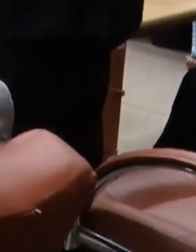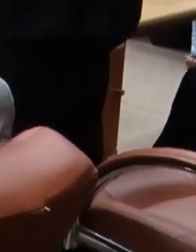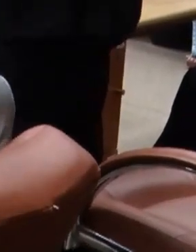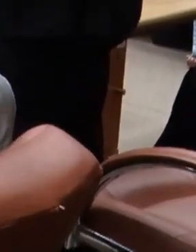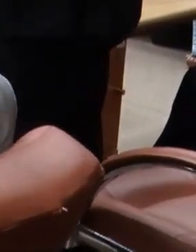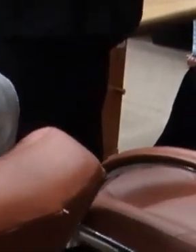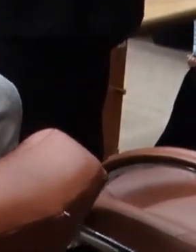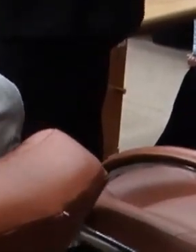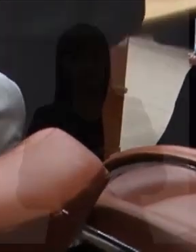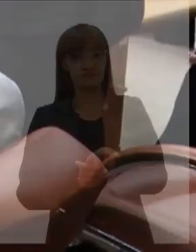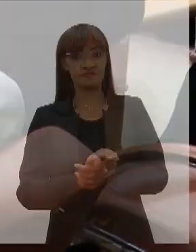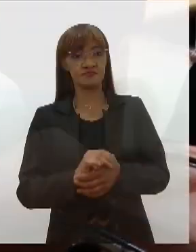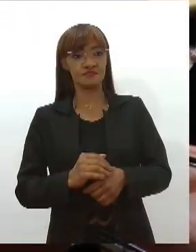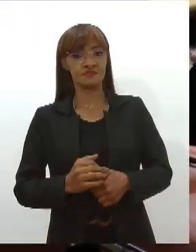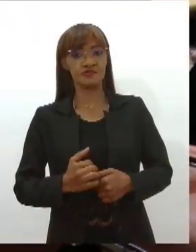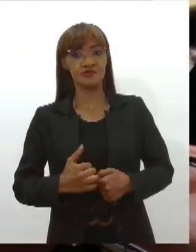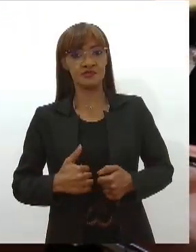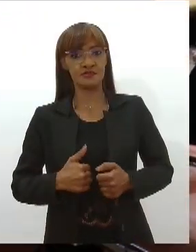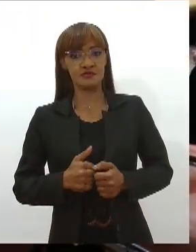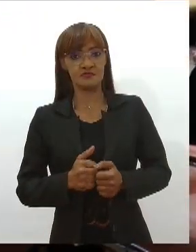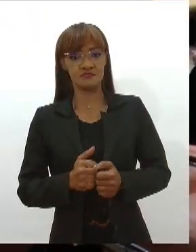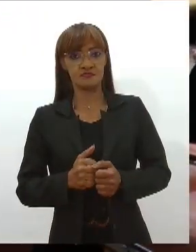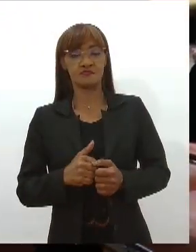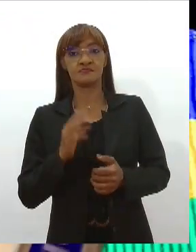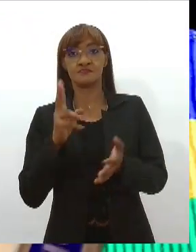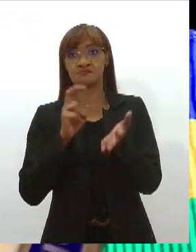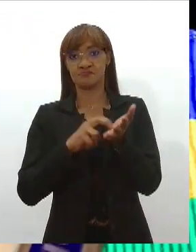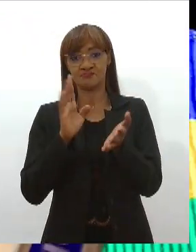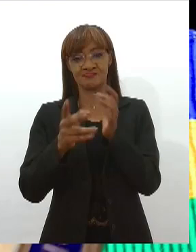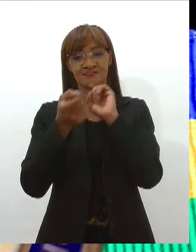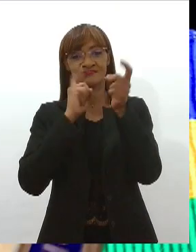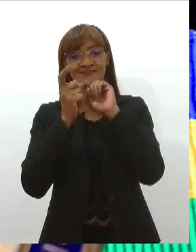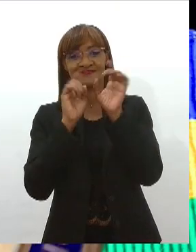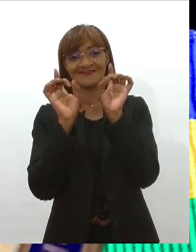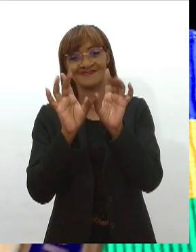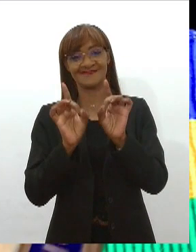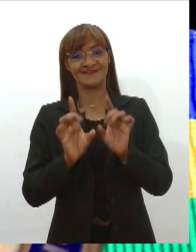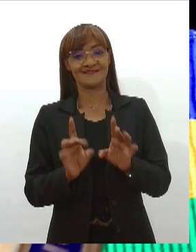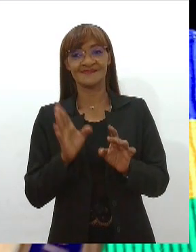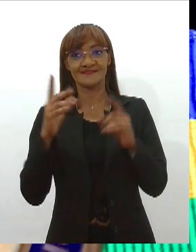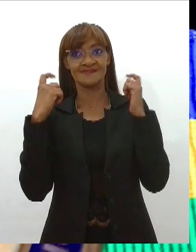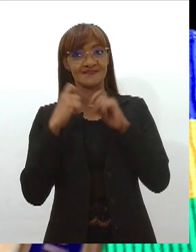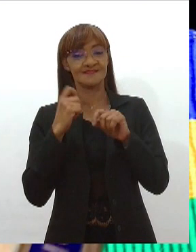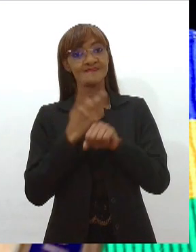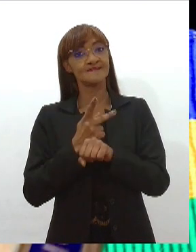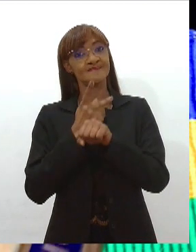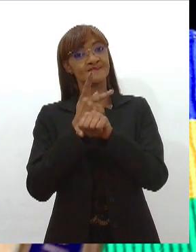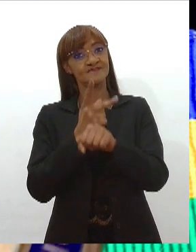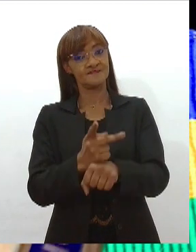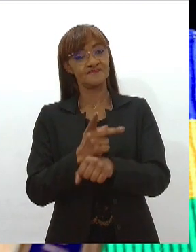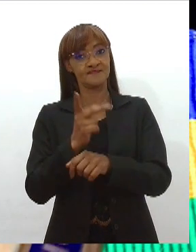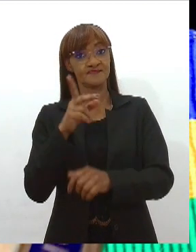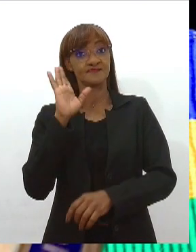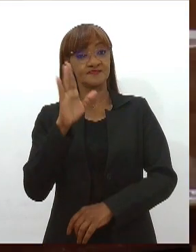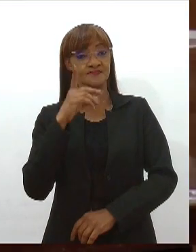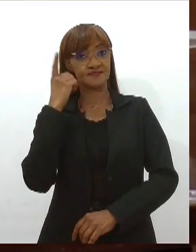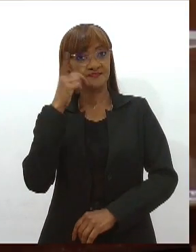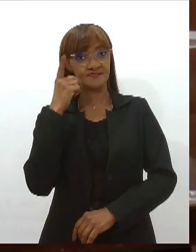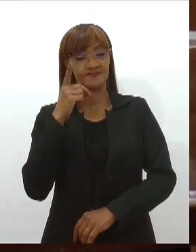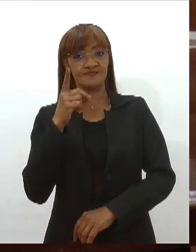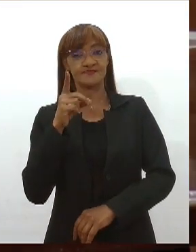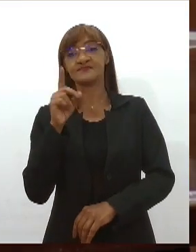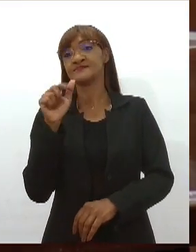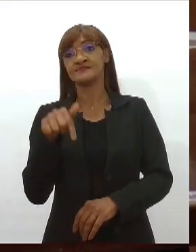de Sergipe vai realizar uma sessão especial para a entrega da medalha à deputada Quintina Diniz às deputadas